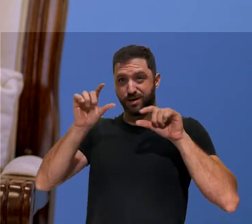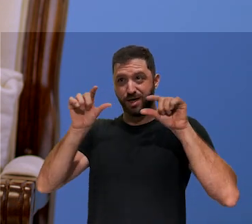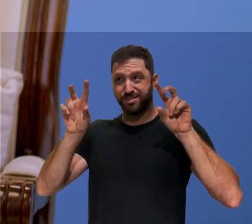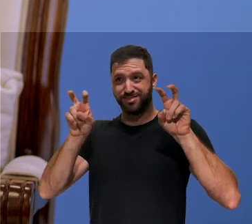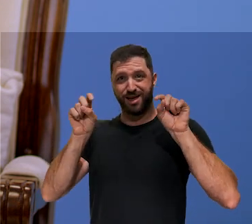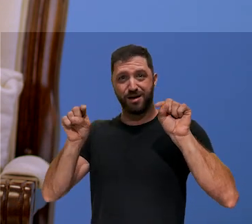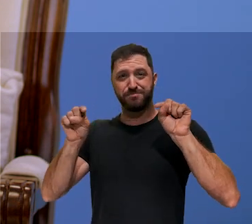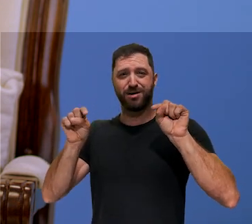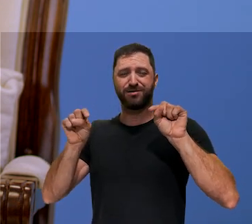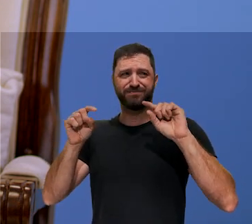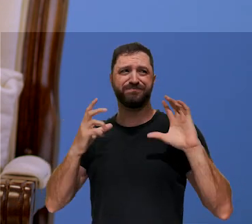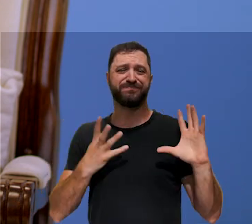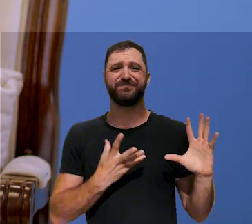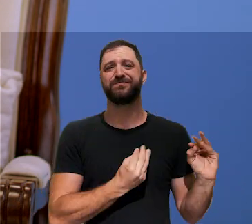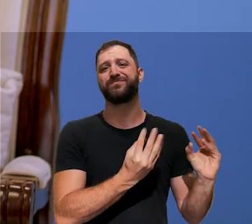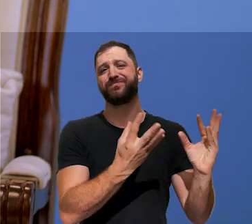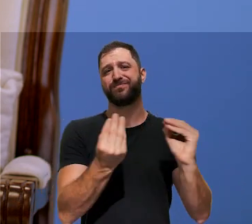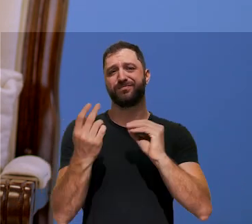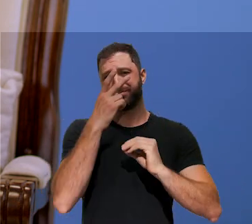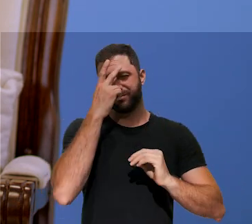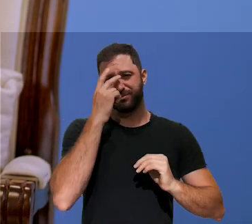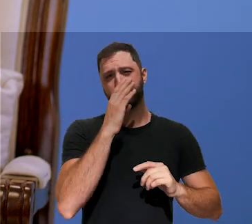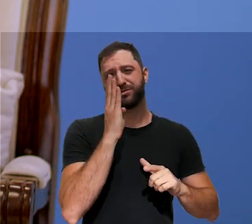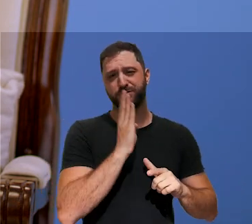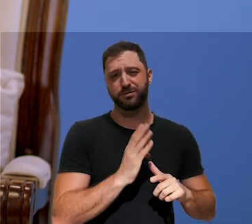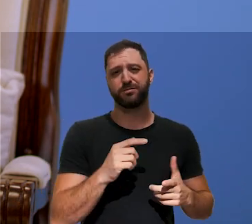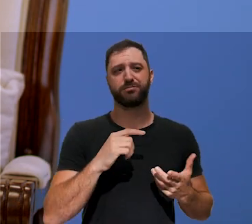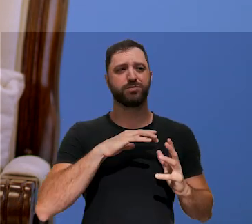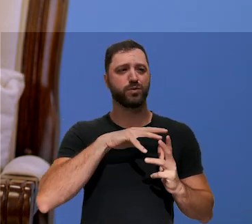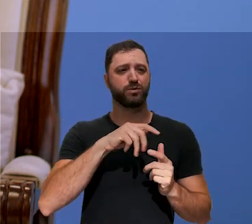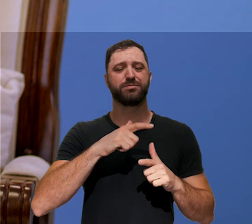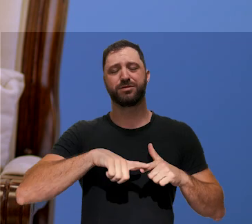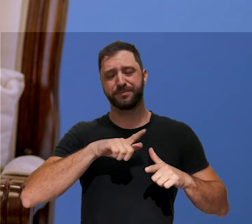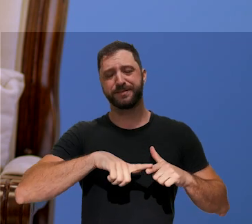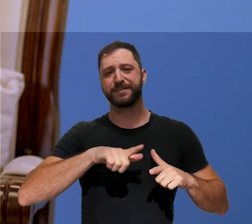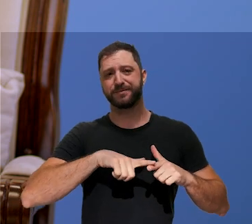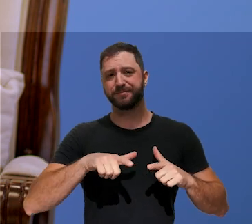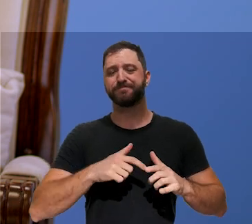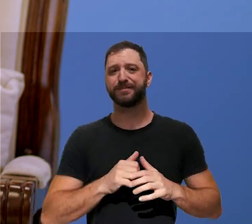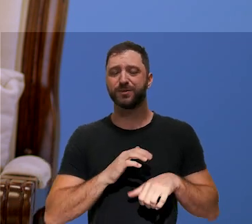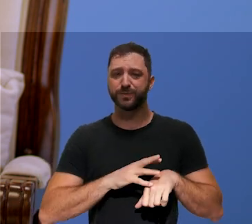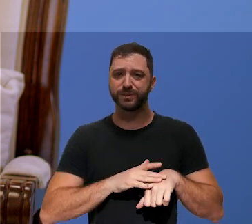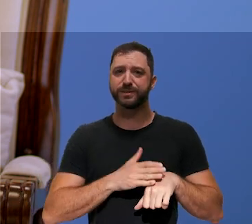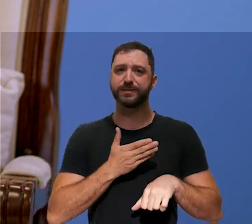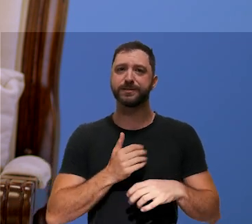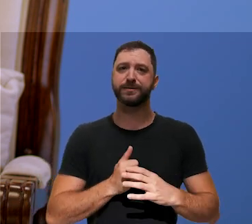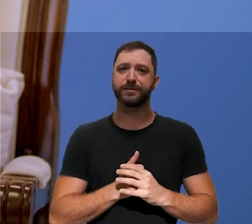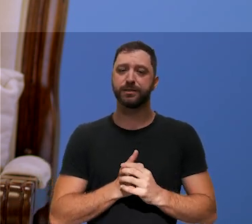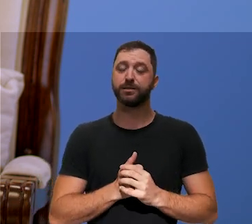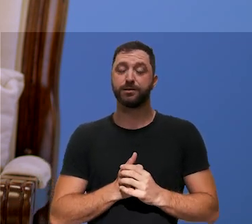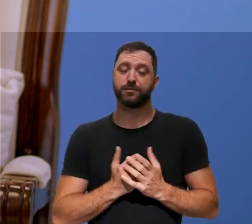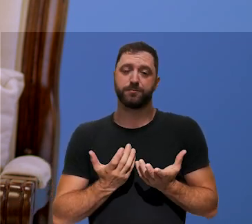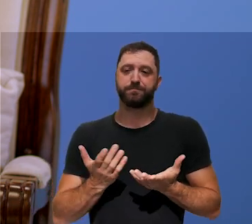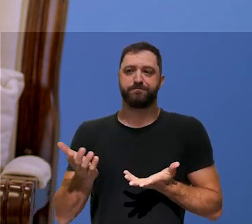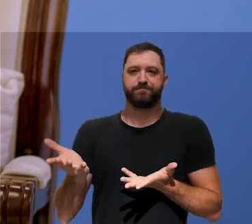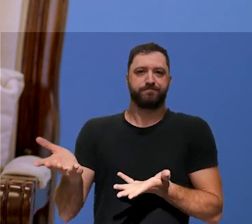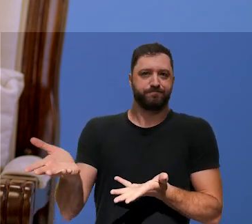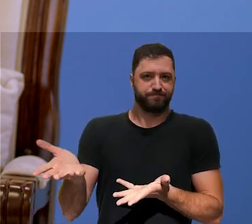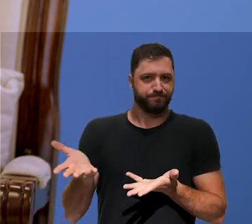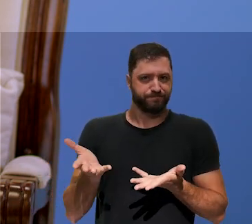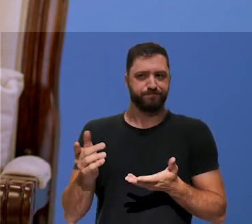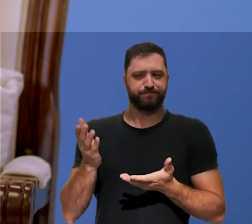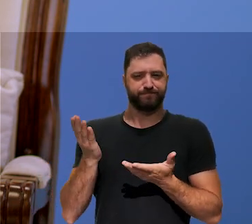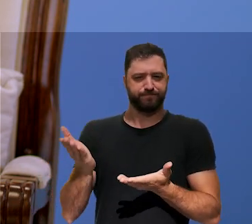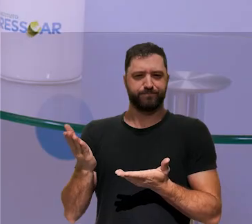dizer, por que não, é o mal do século, não é mesmo? E para falar desse assunto tão importante, temos a honra